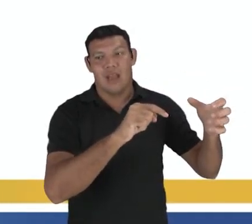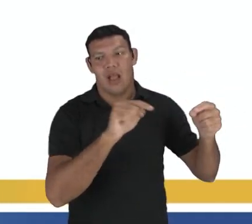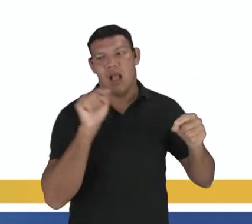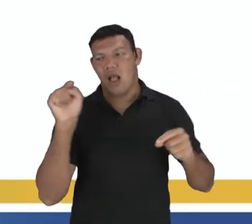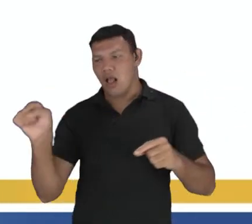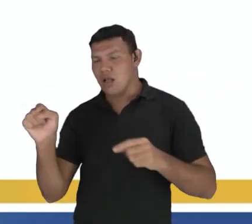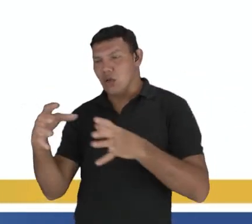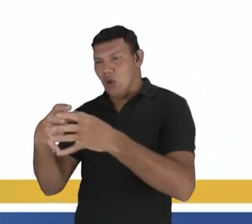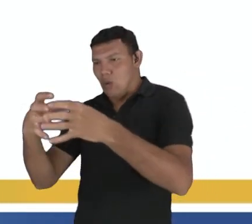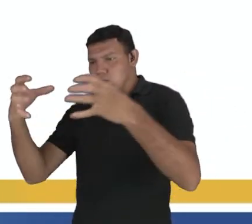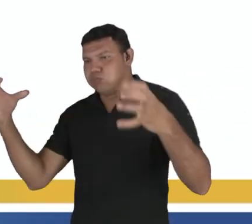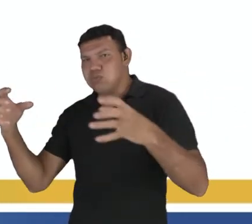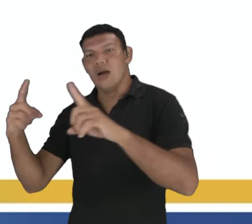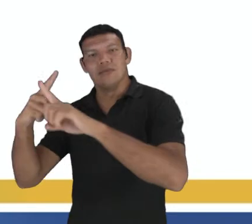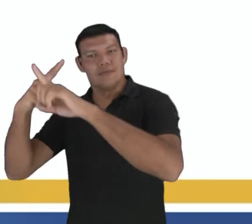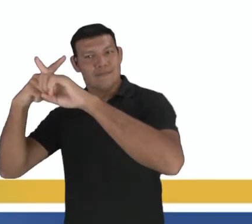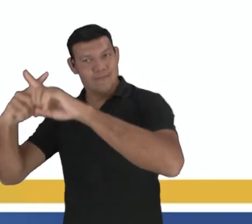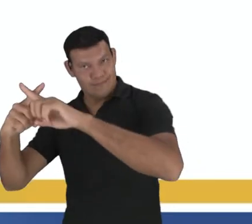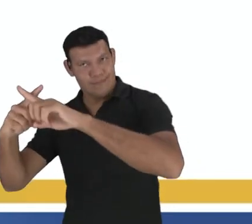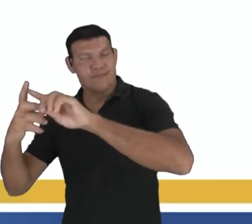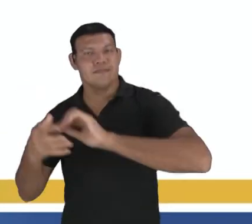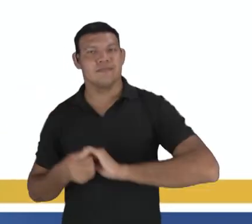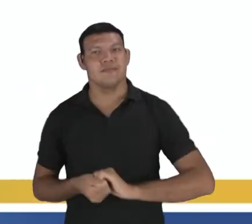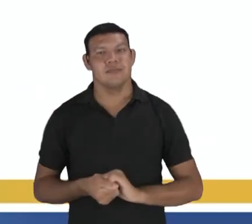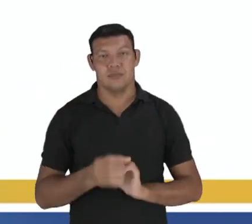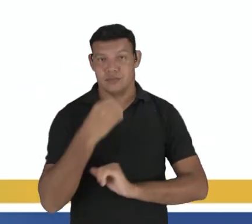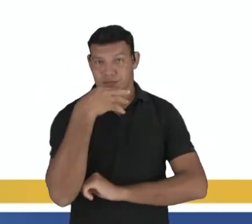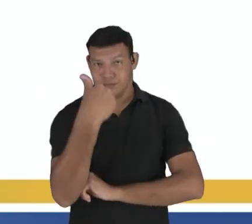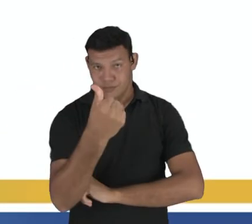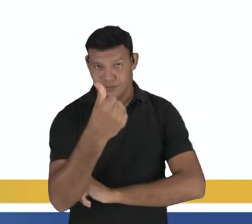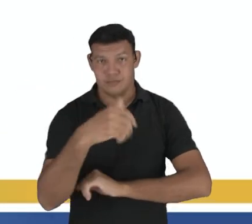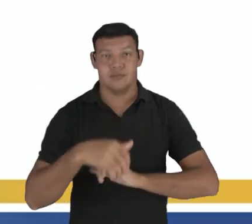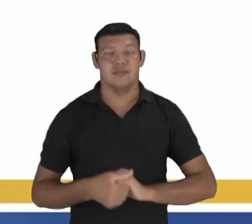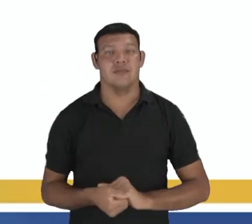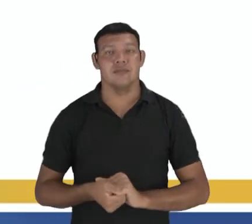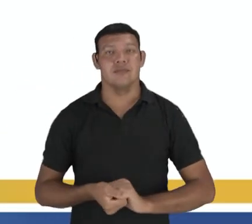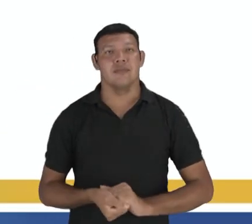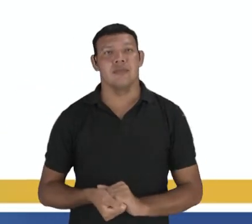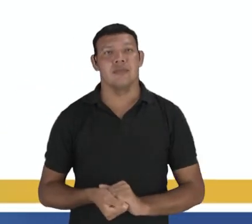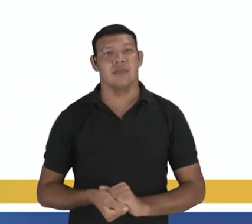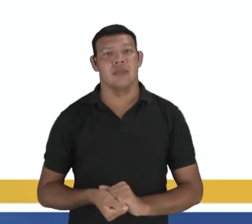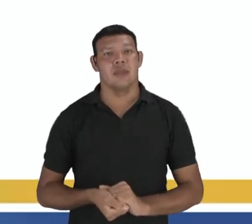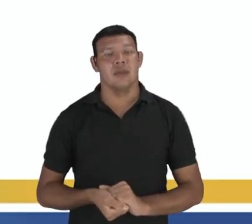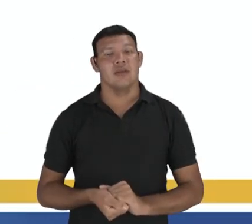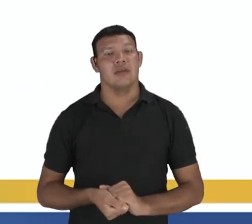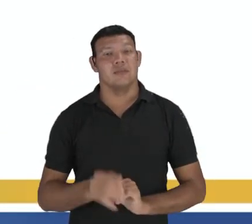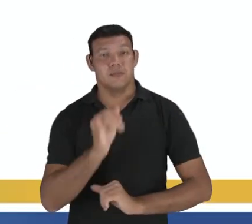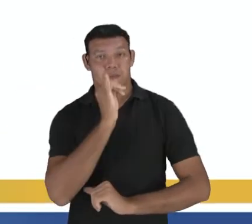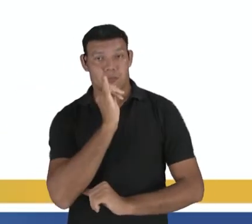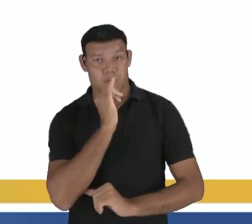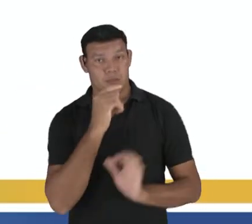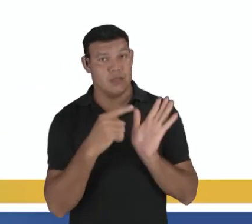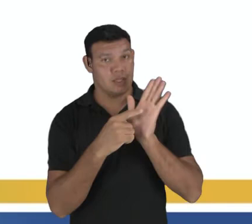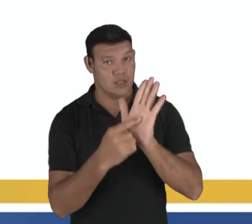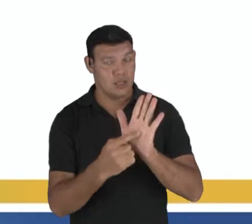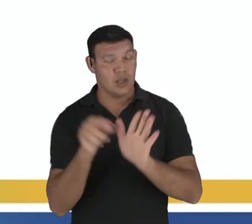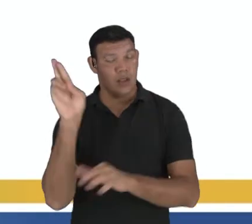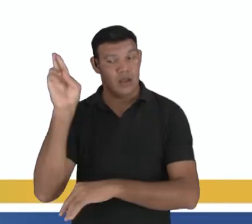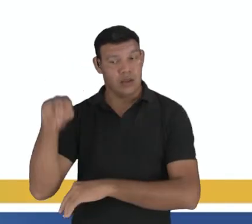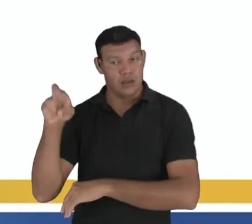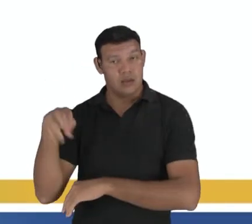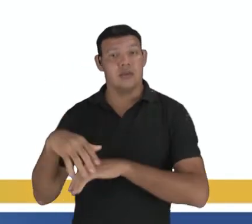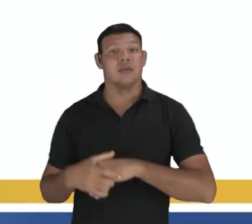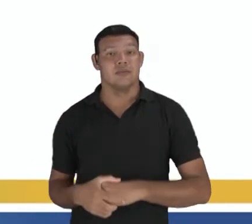a outra grandeza nós vamos multiplicar. Tudo bem até aqui? Então, nesse caso, nós vamos ter uma